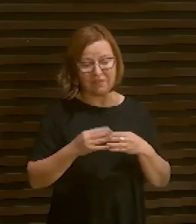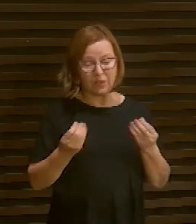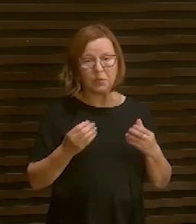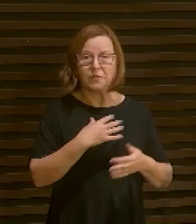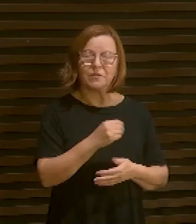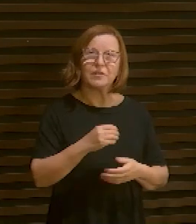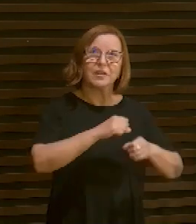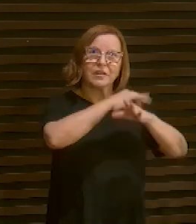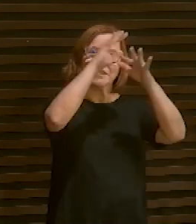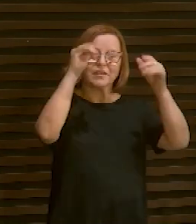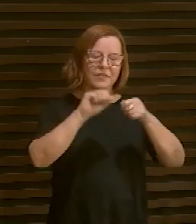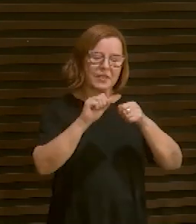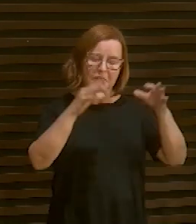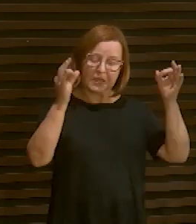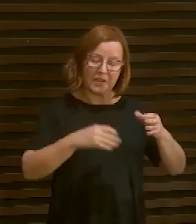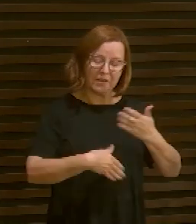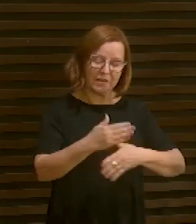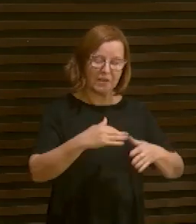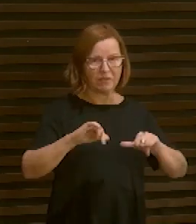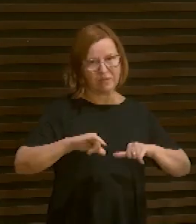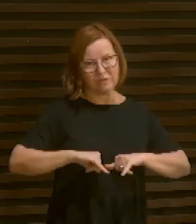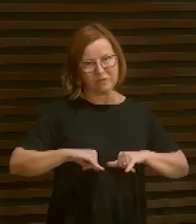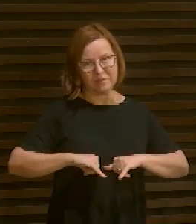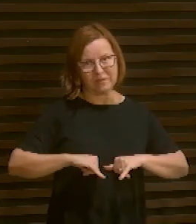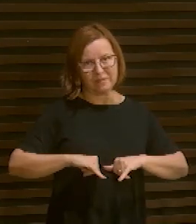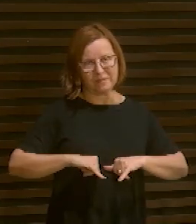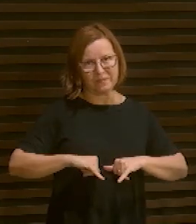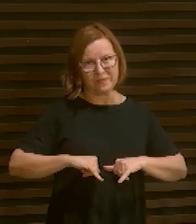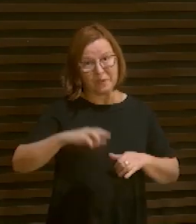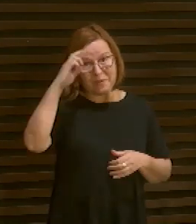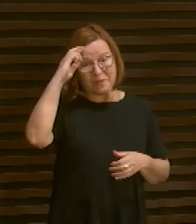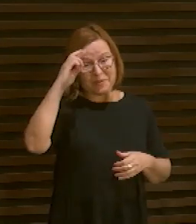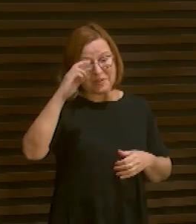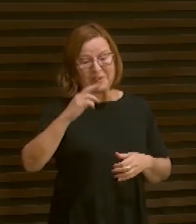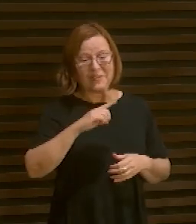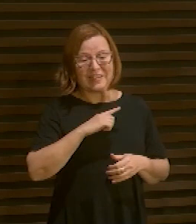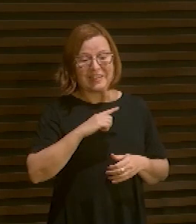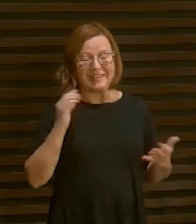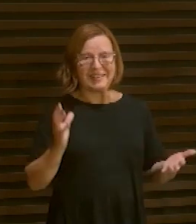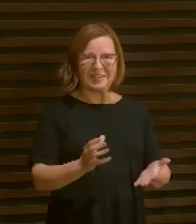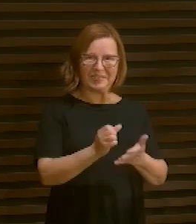aperfeiçoasse por meio do sofrimento o autor da salvação deles.